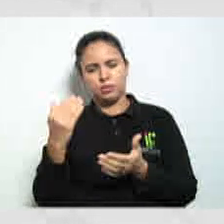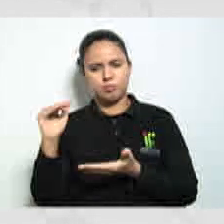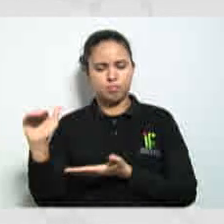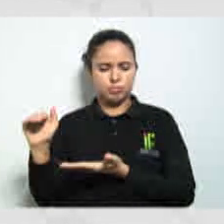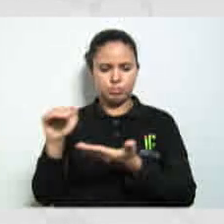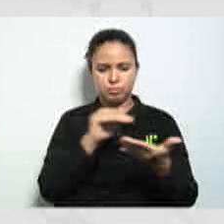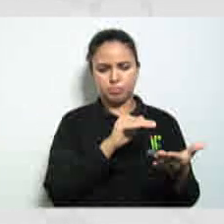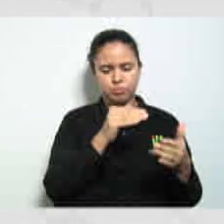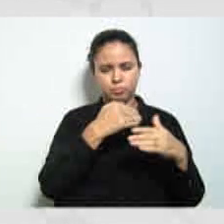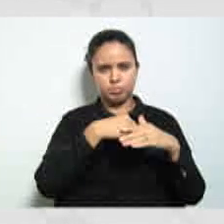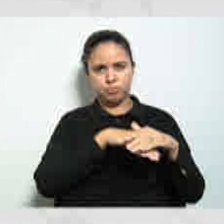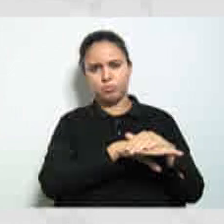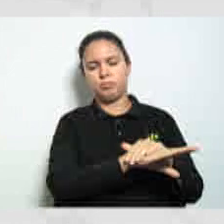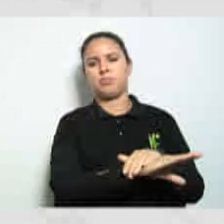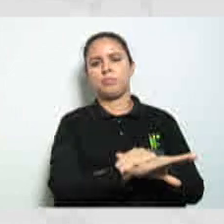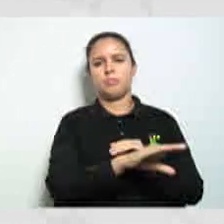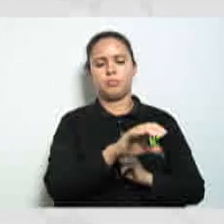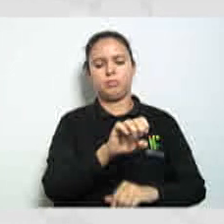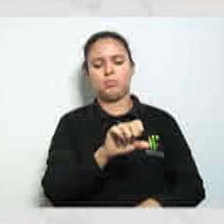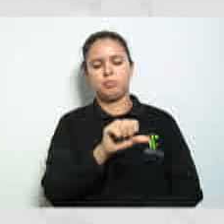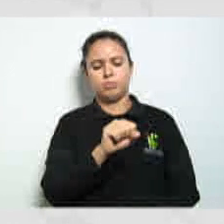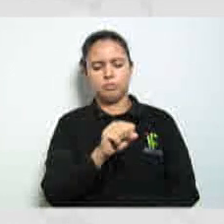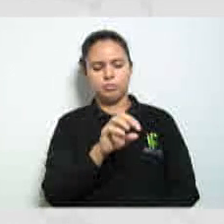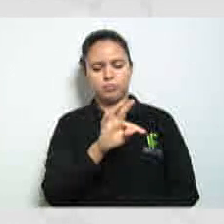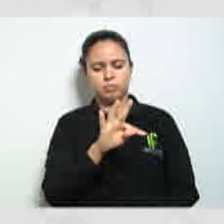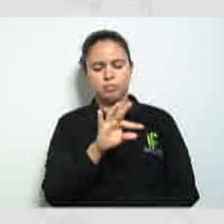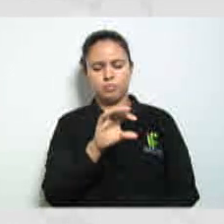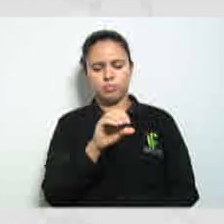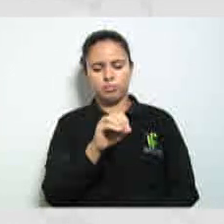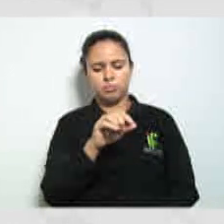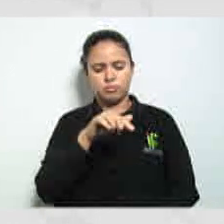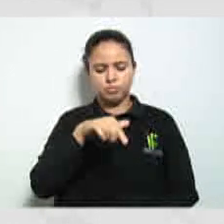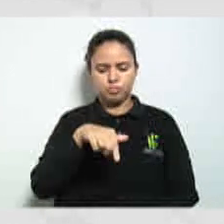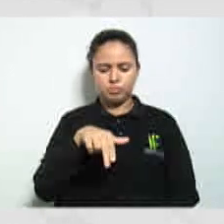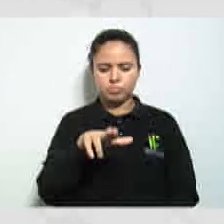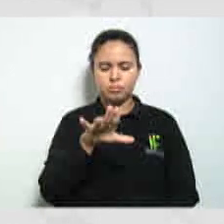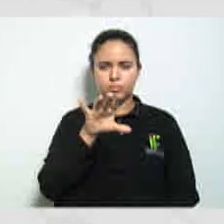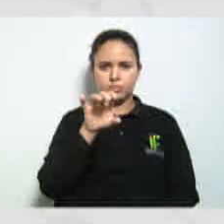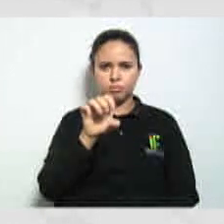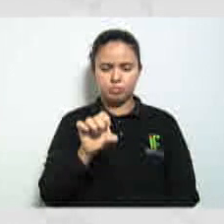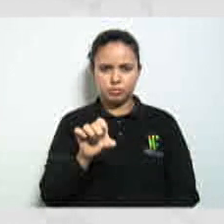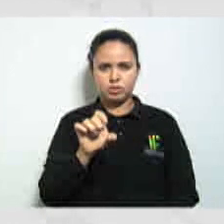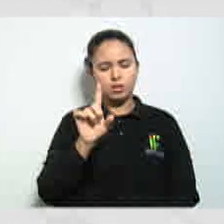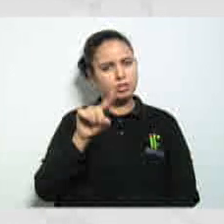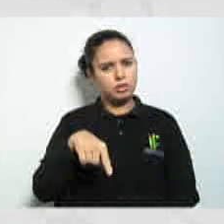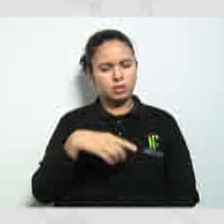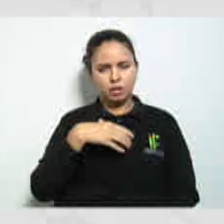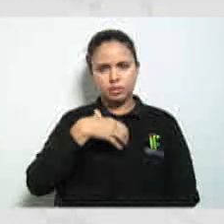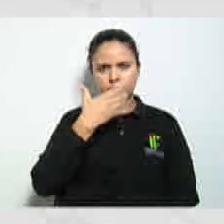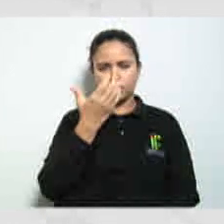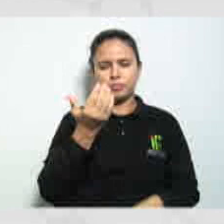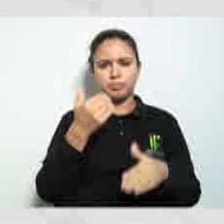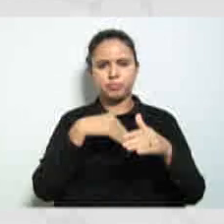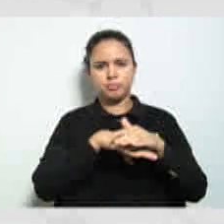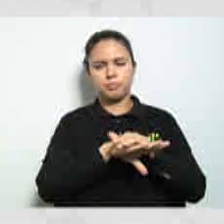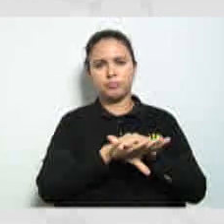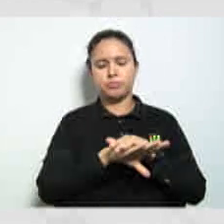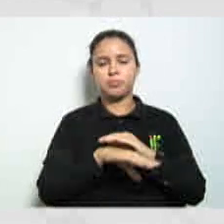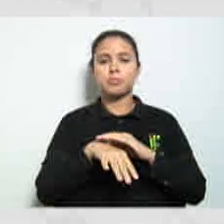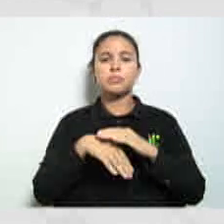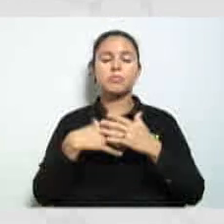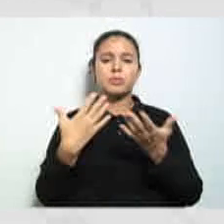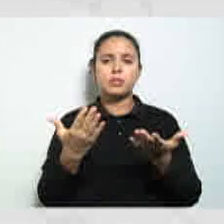estoque, correto? Então, estoque foi essa polpa de fruta. E o crédito?